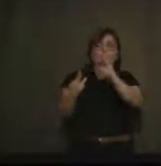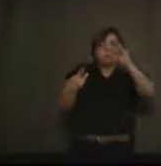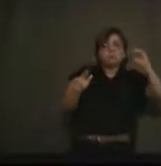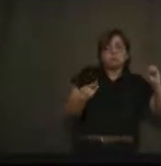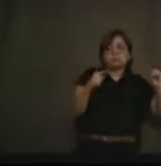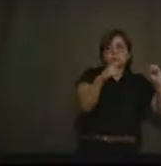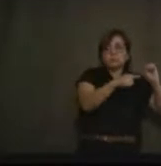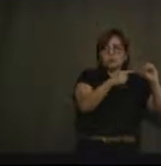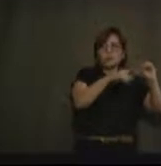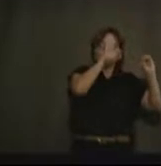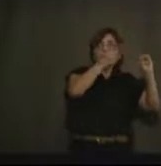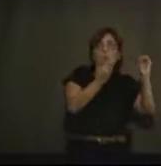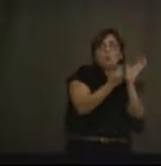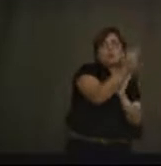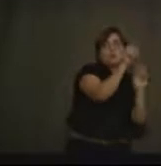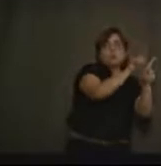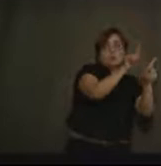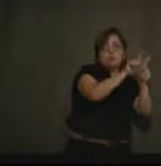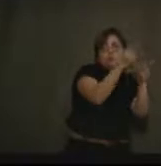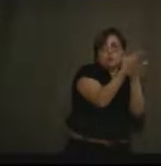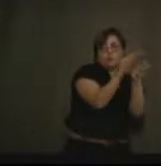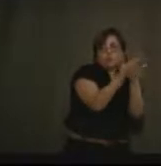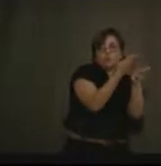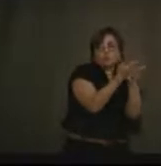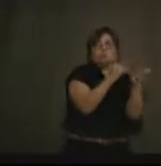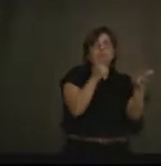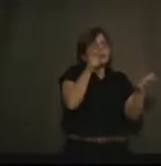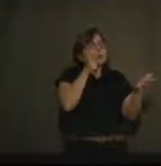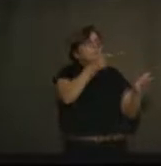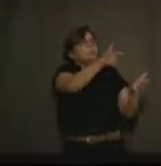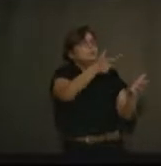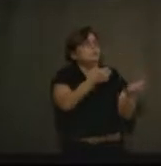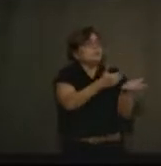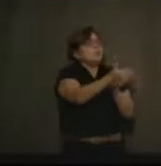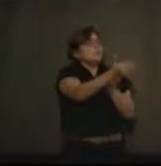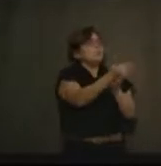Smale, que se interessou